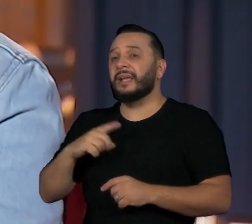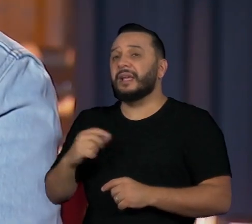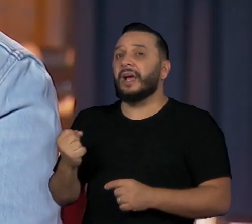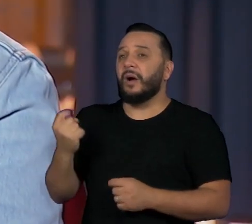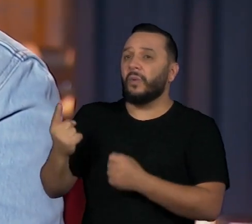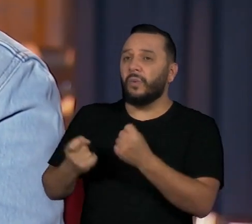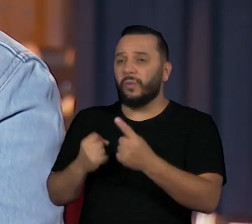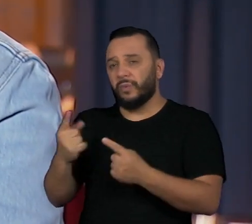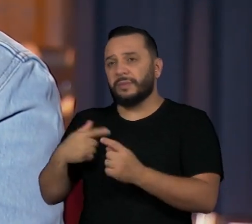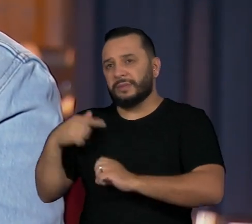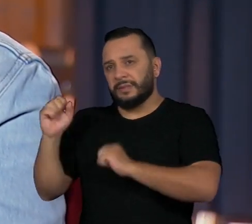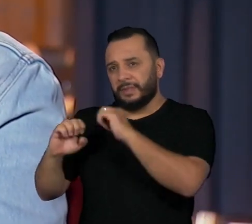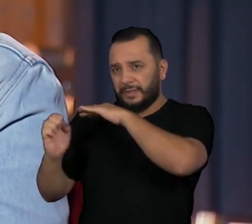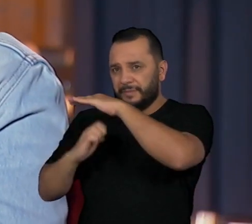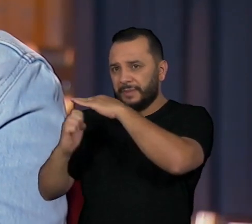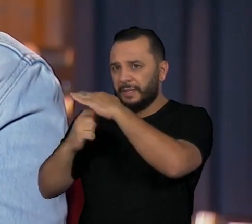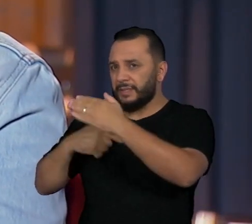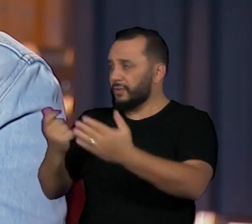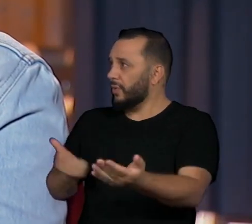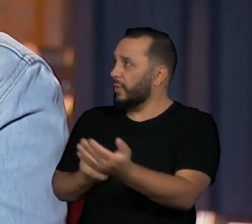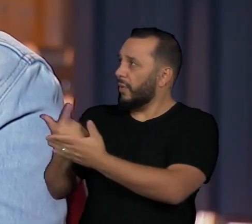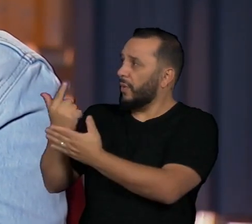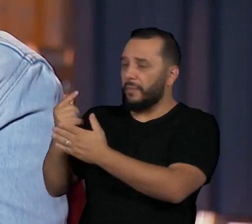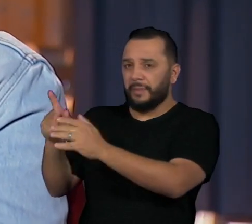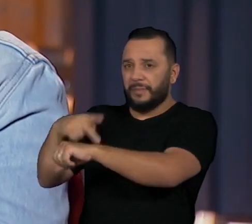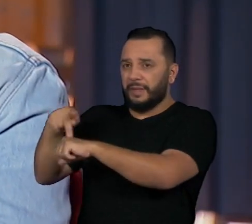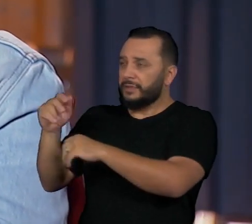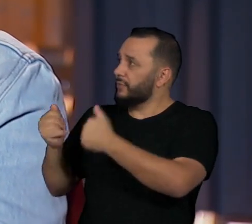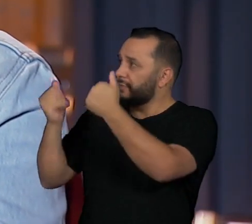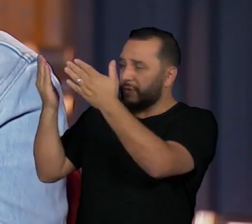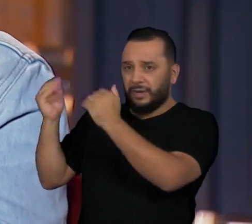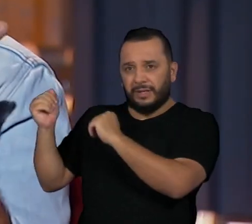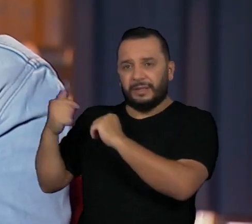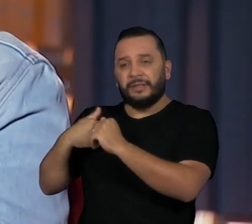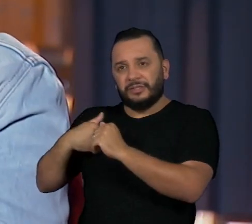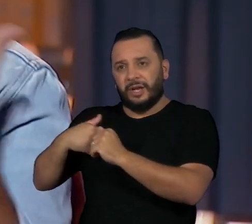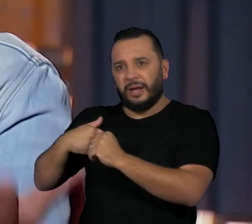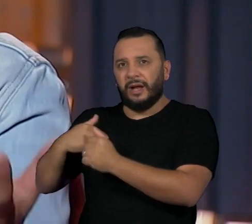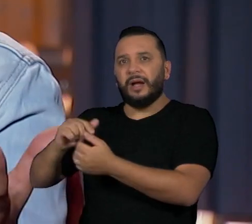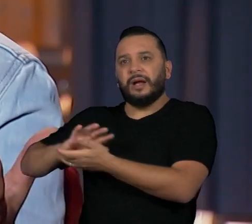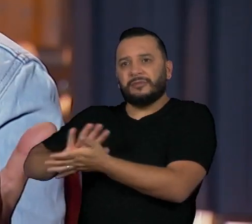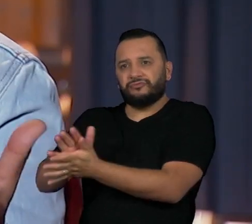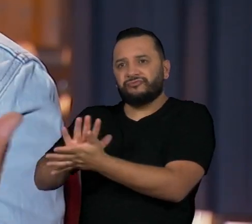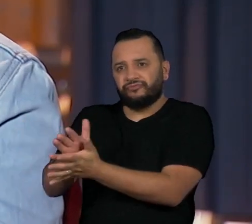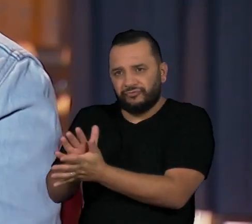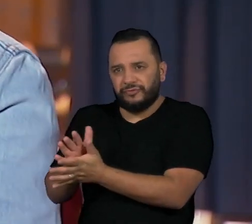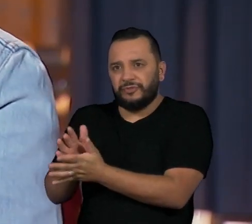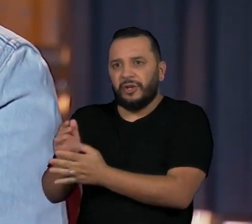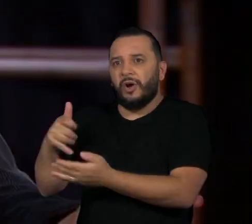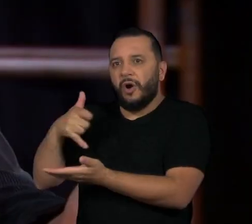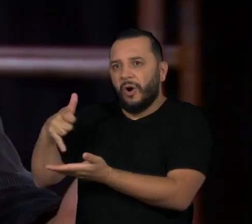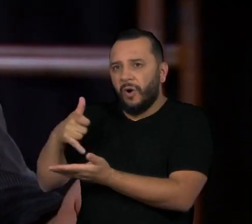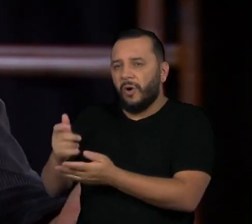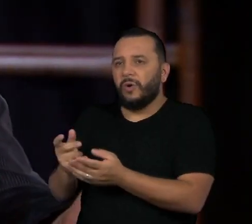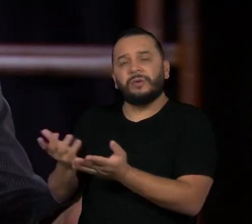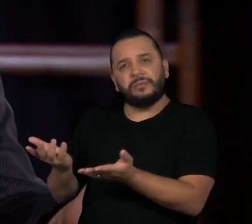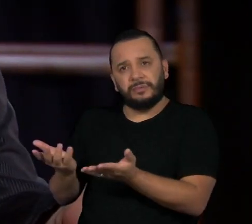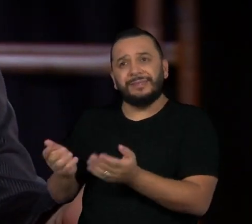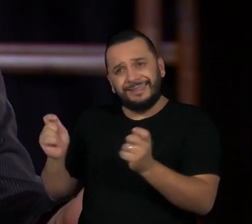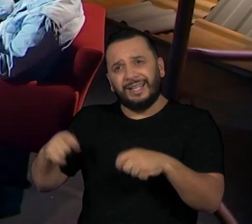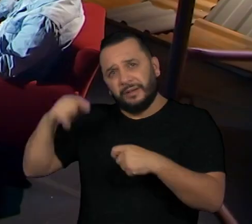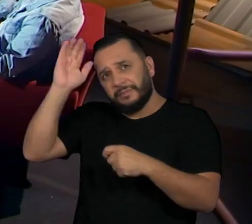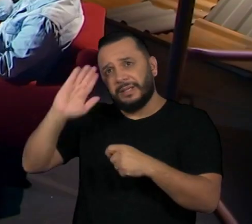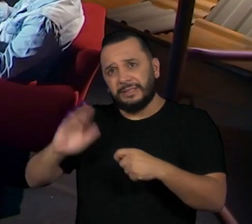importam os extratos e produzem óleos no Brasil, quando o Brasil poderia estar produzindo e vendendo para o planeta inteiro. Tem um solo e um